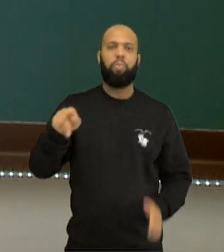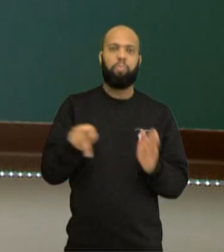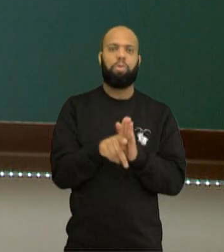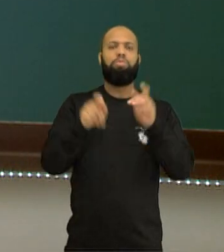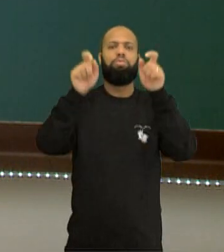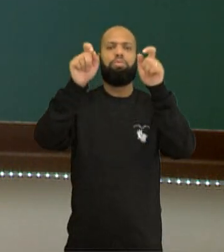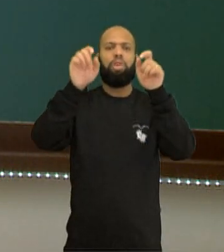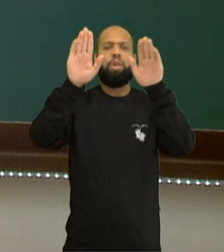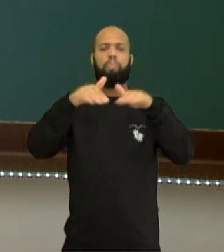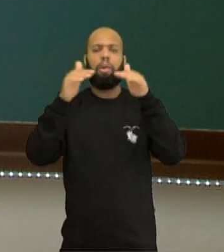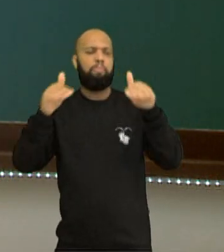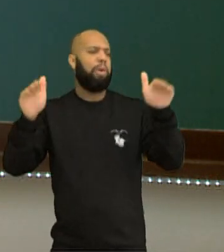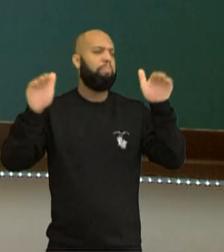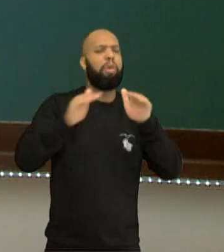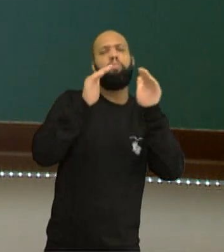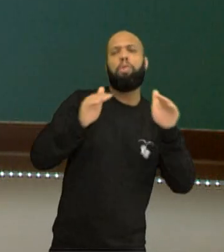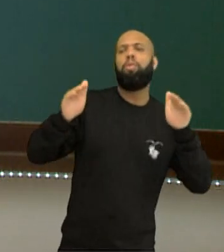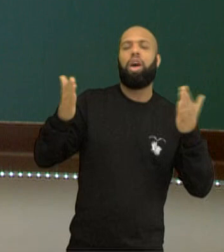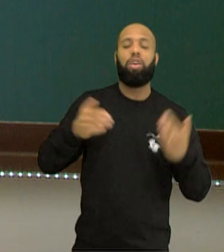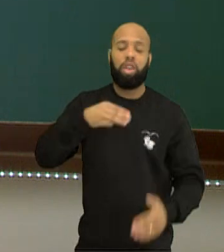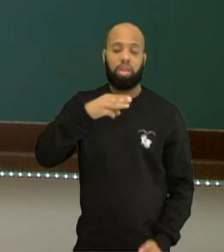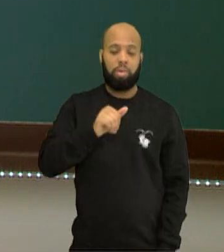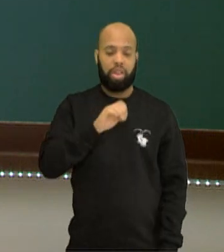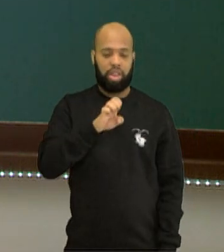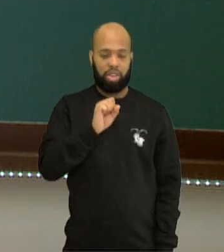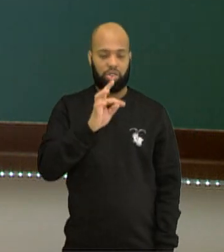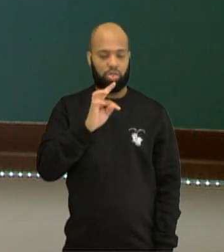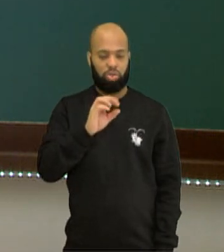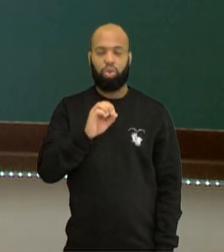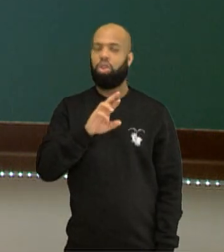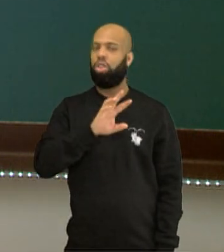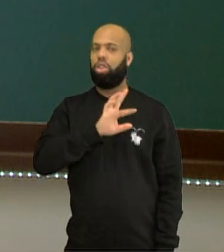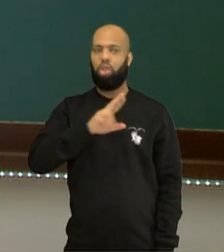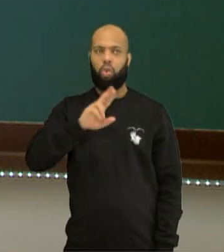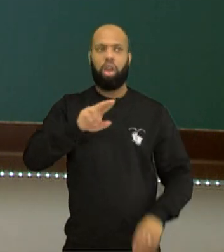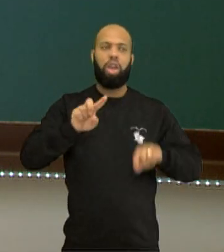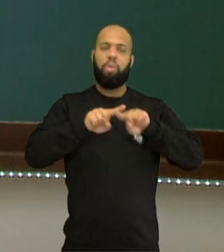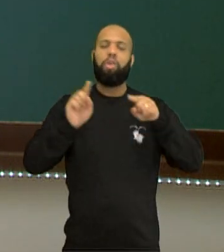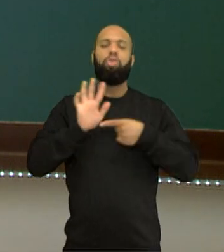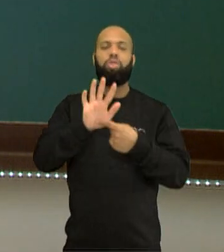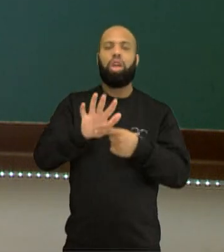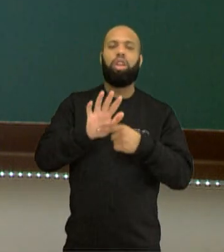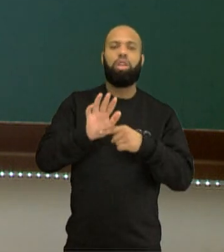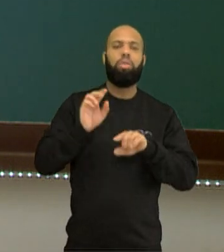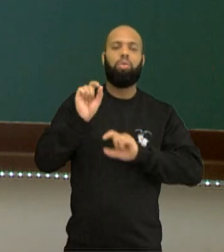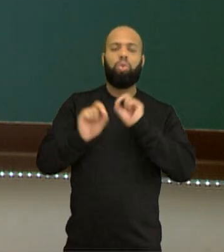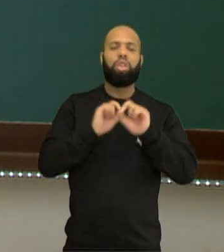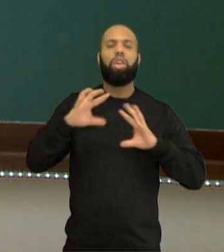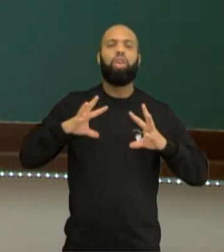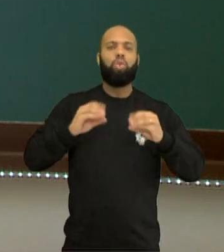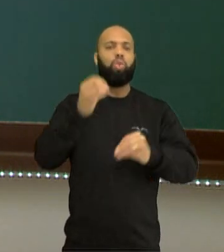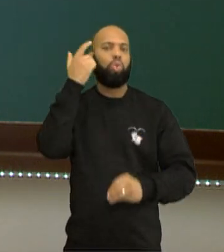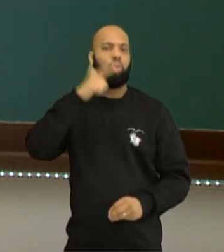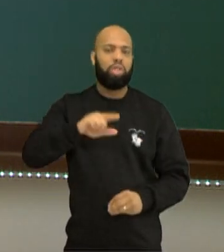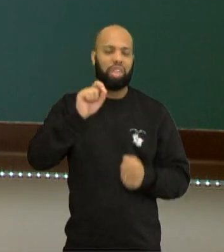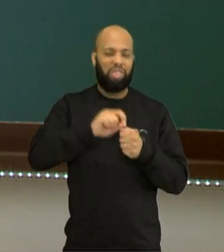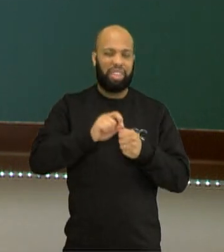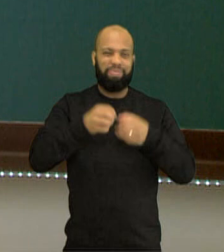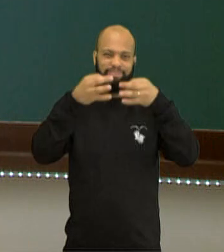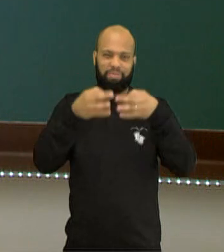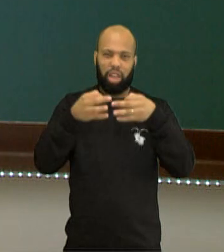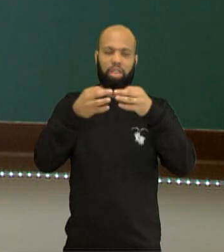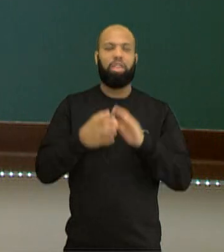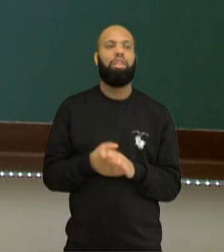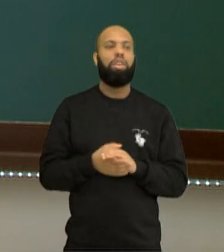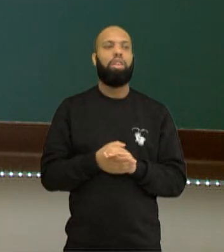somente estavam ajudando para que todos pudessem tocar em coesão. E com relação à classe social dentro da música, nós vimos também